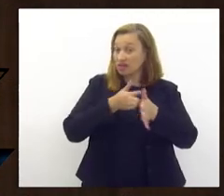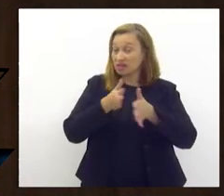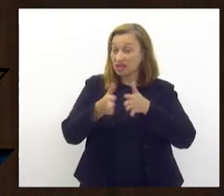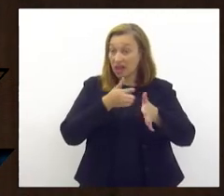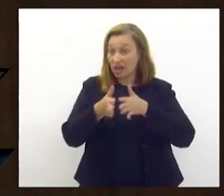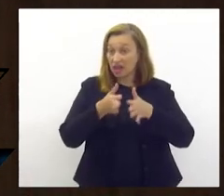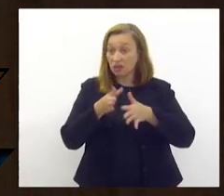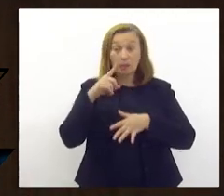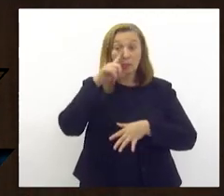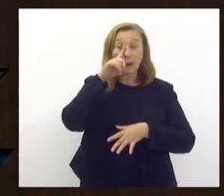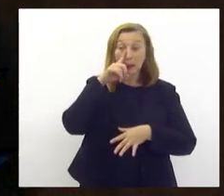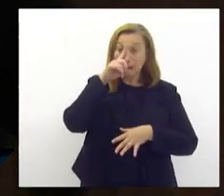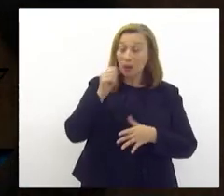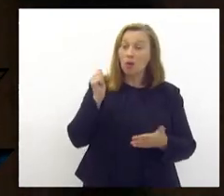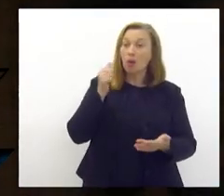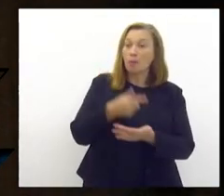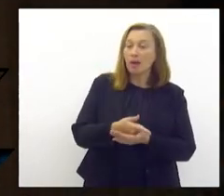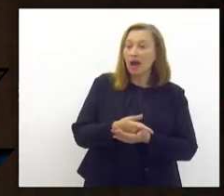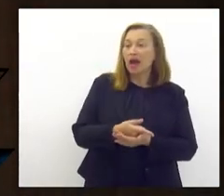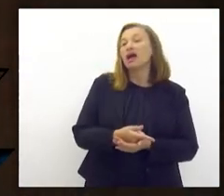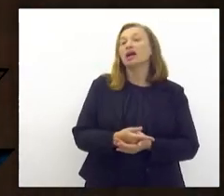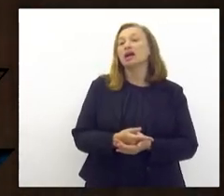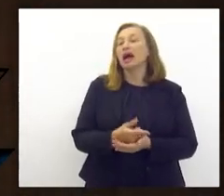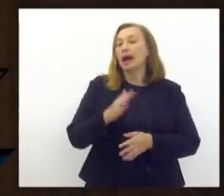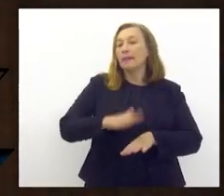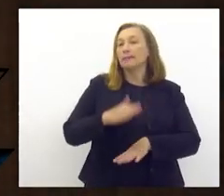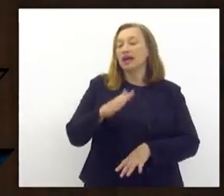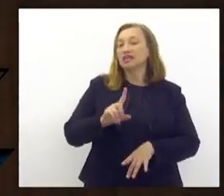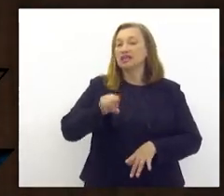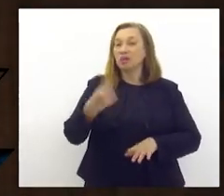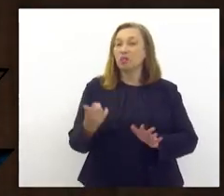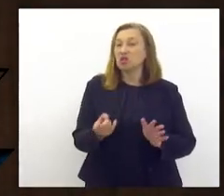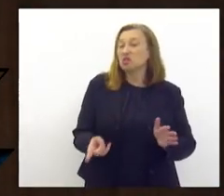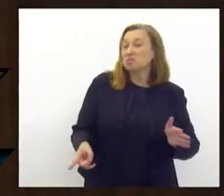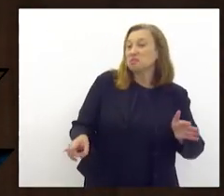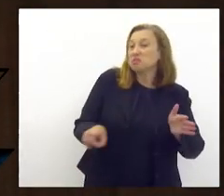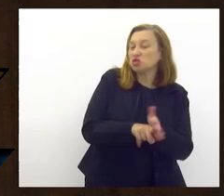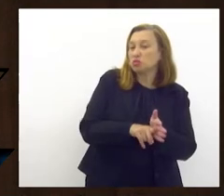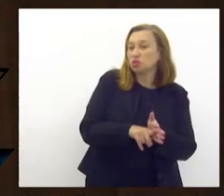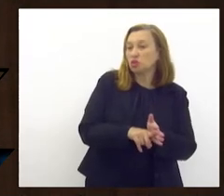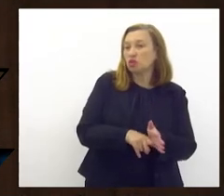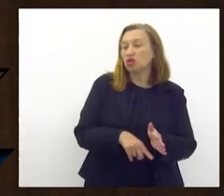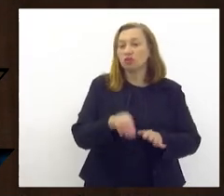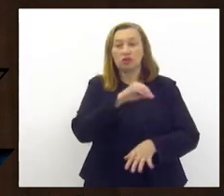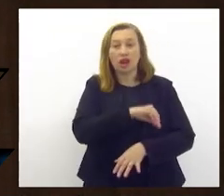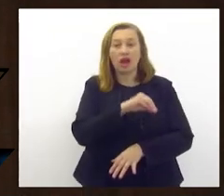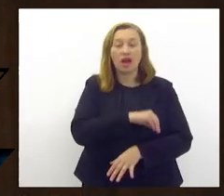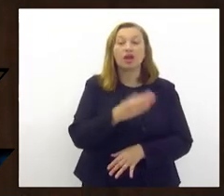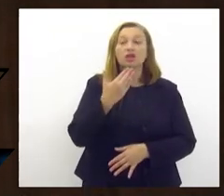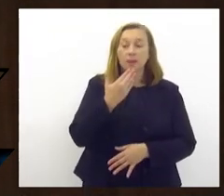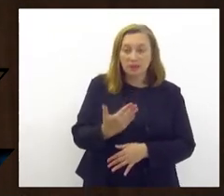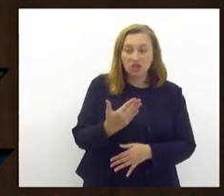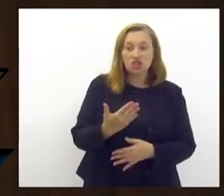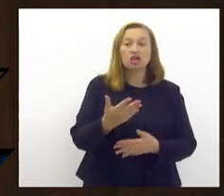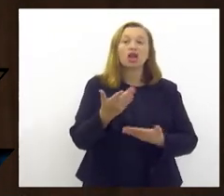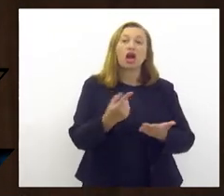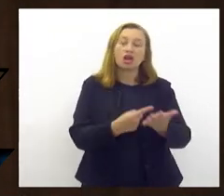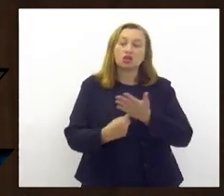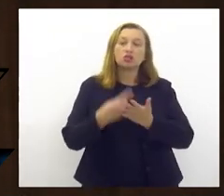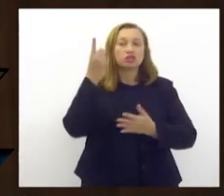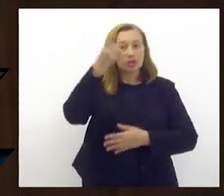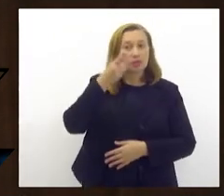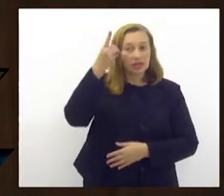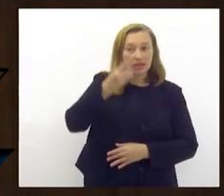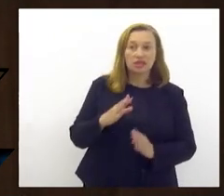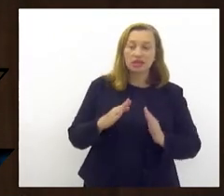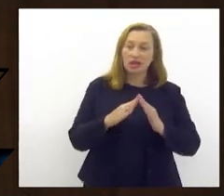paga a gratificação e, de repente, no meio do ano letivo, ele perder. Então, eu já encaminhei o ofício à SEDUC, peço ajuda aqui aos deputados dessa casa, presidente,